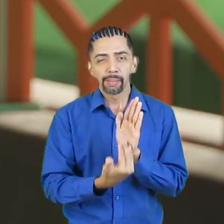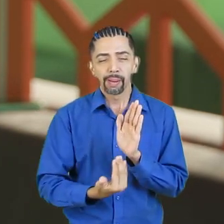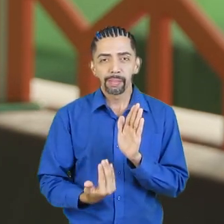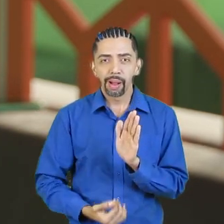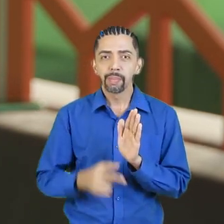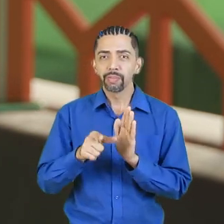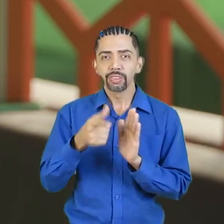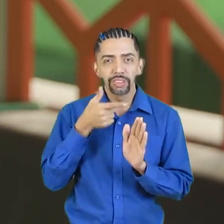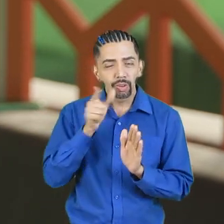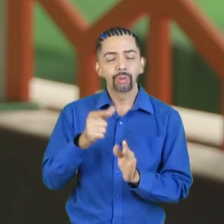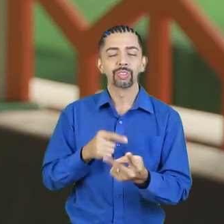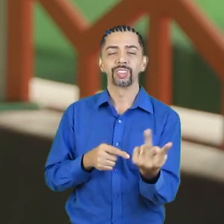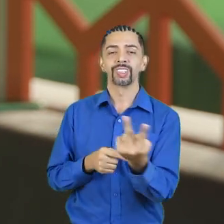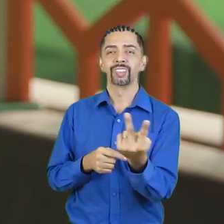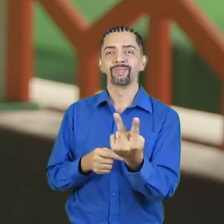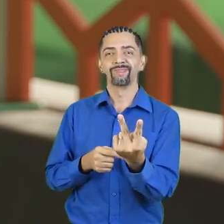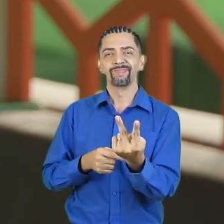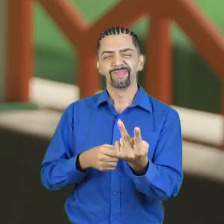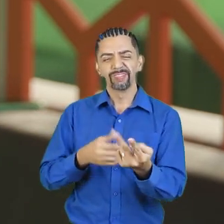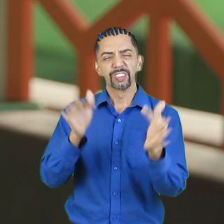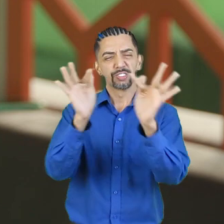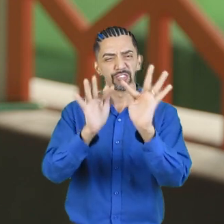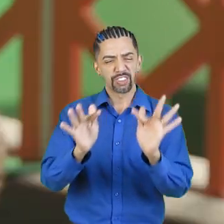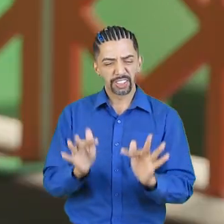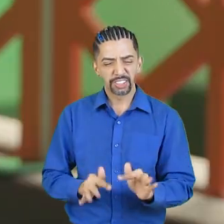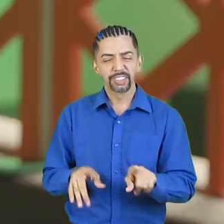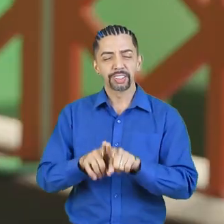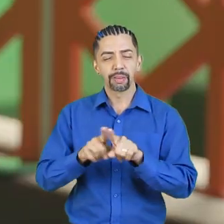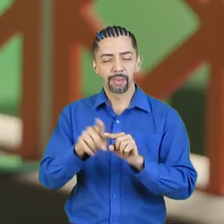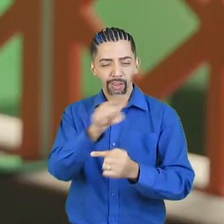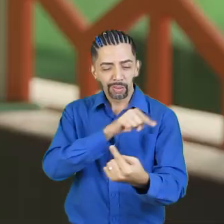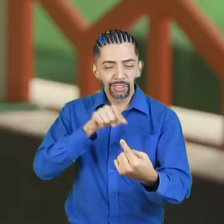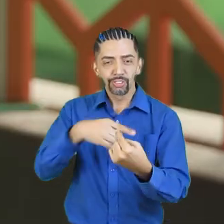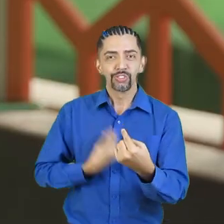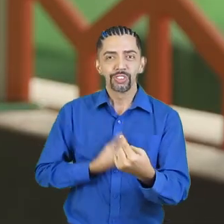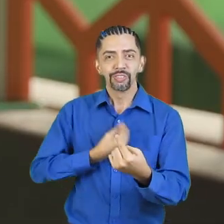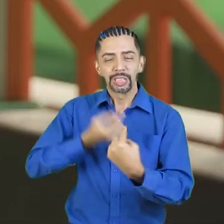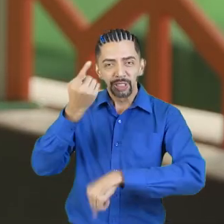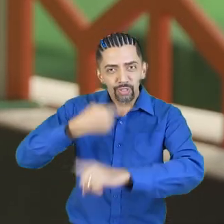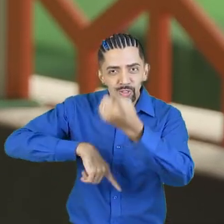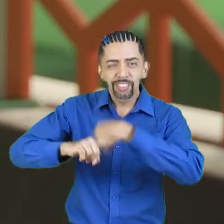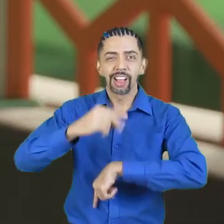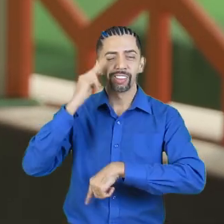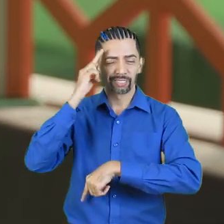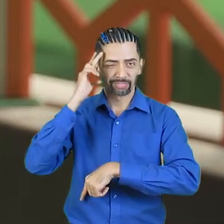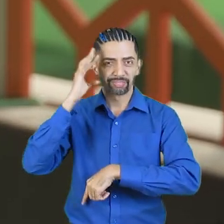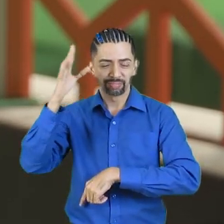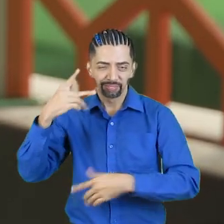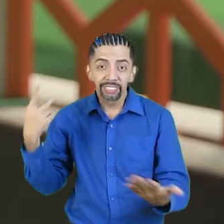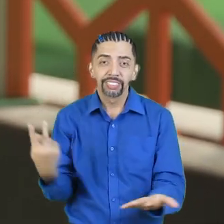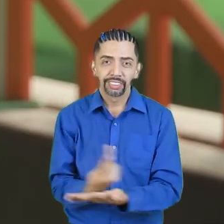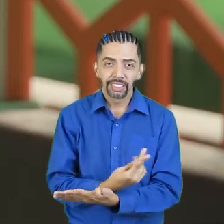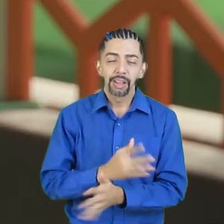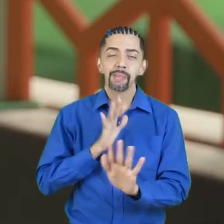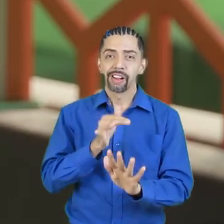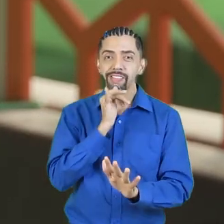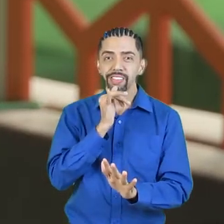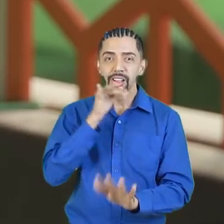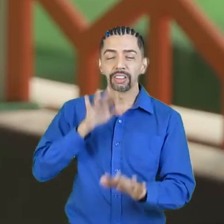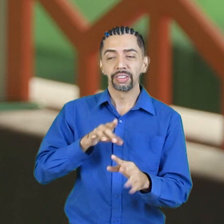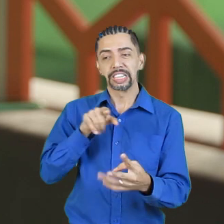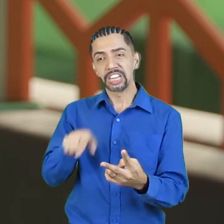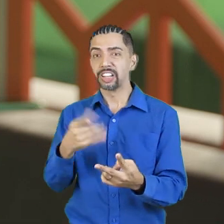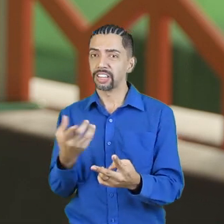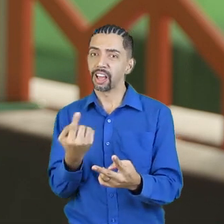de um casal feliz, um casal realizador de sonhos e de propósito. O que não pode é simplesmente um querer fazer uma